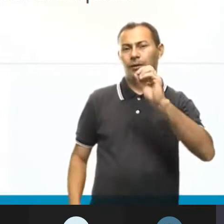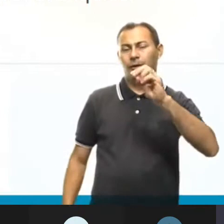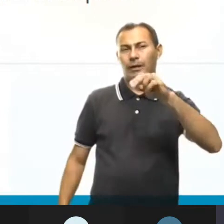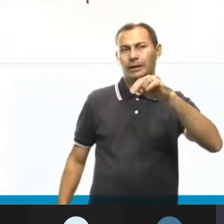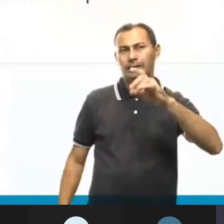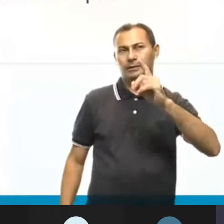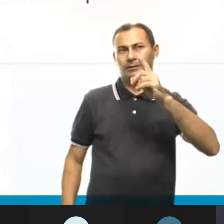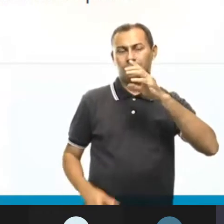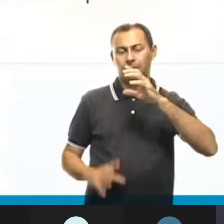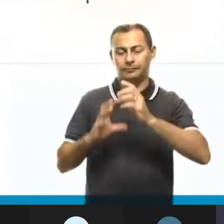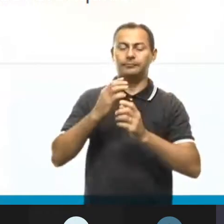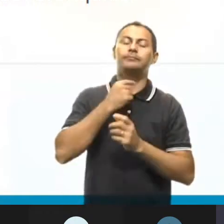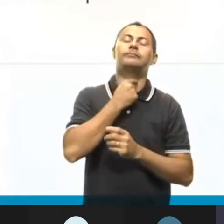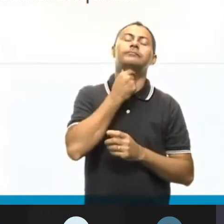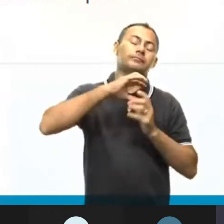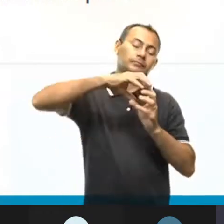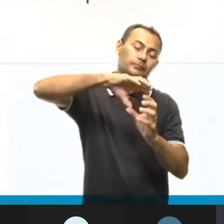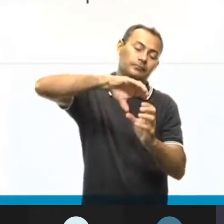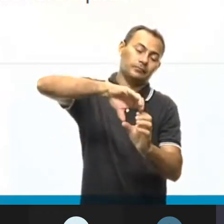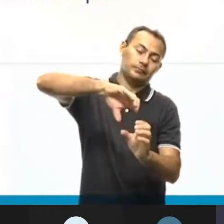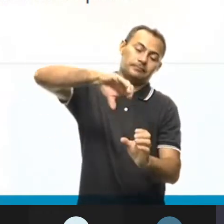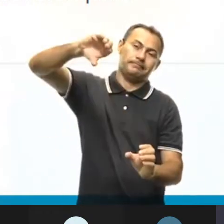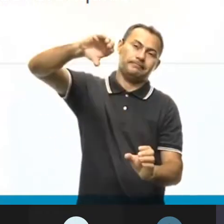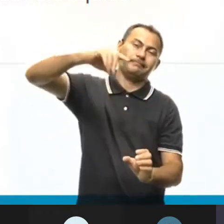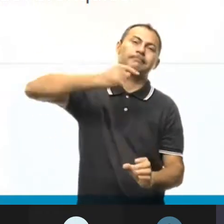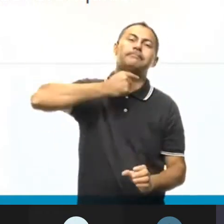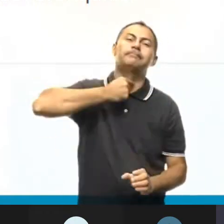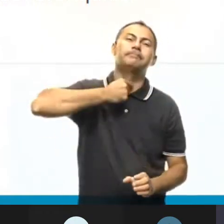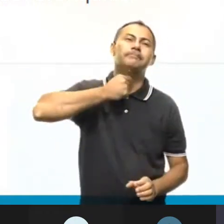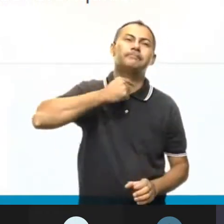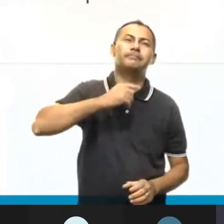ióide, a cricoide, aqui a